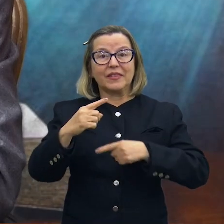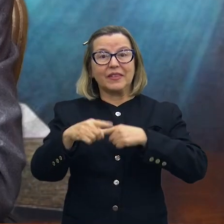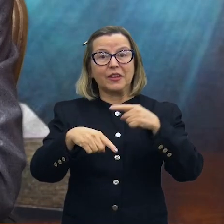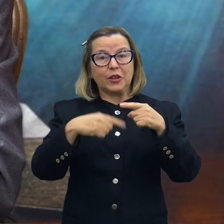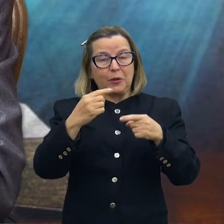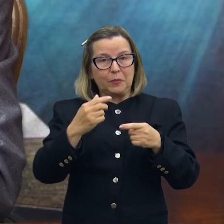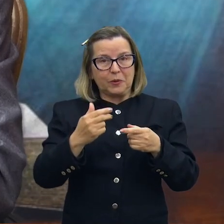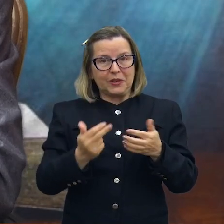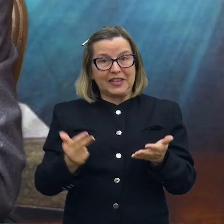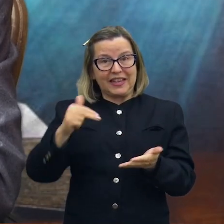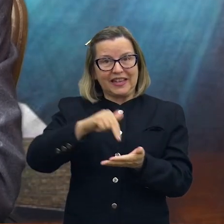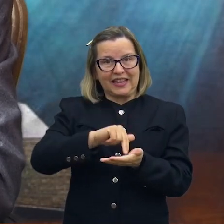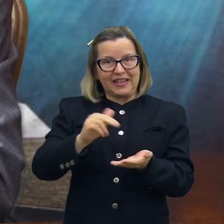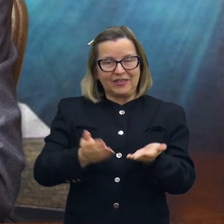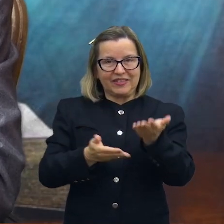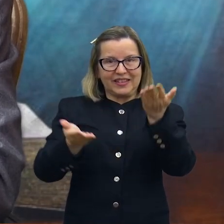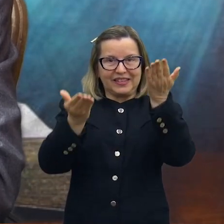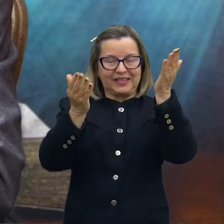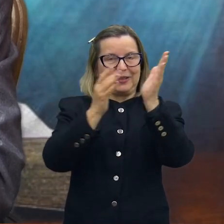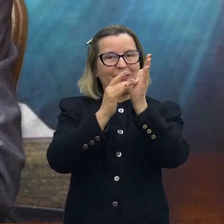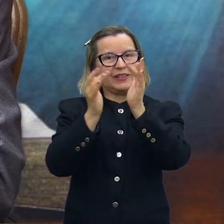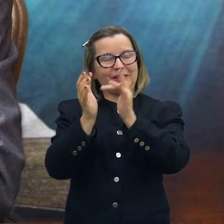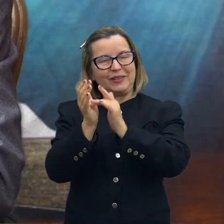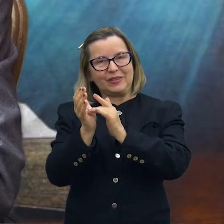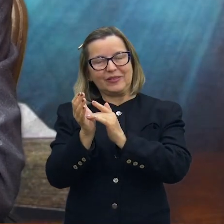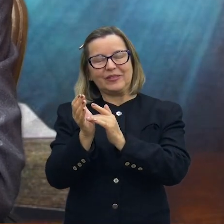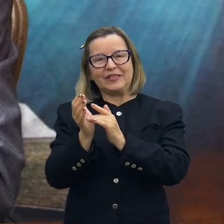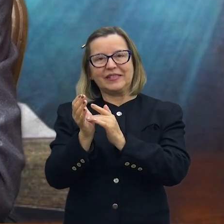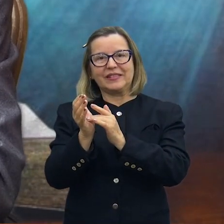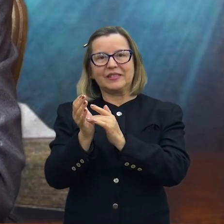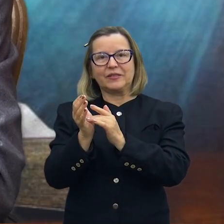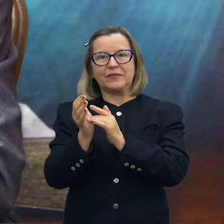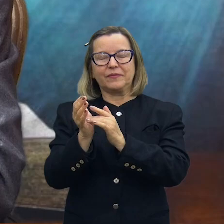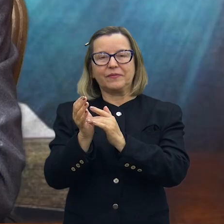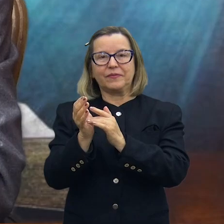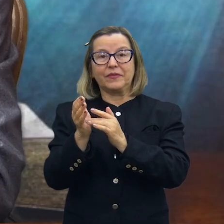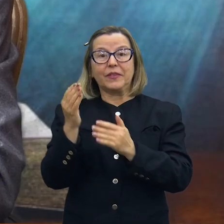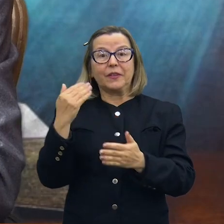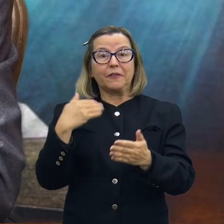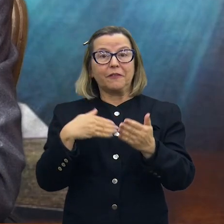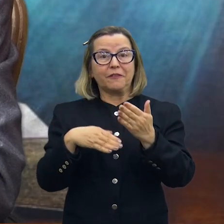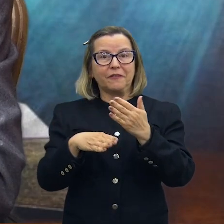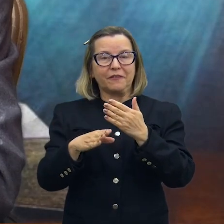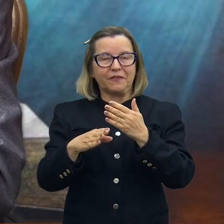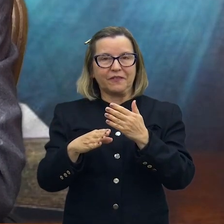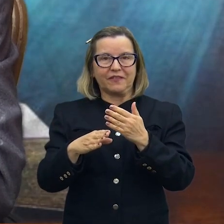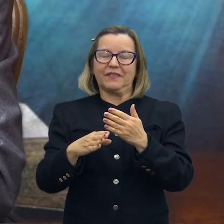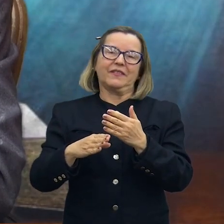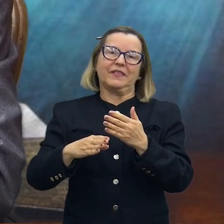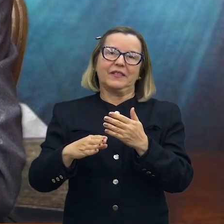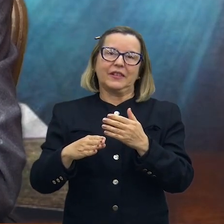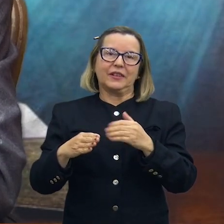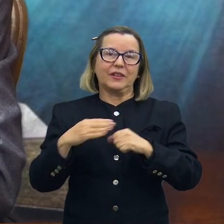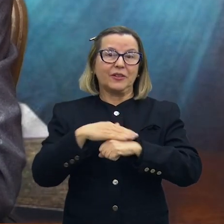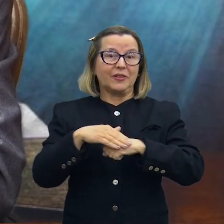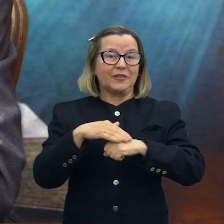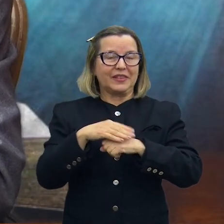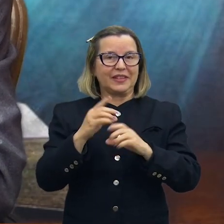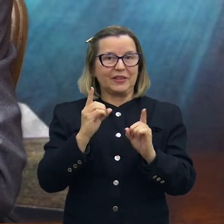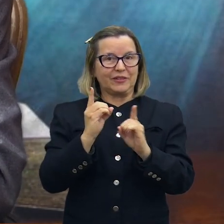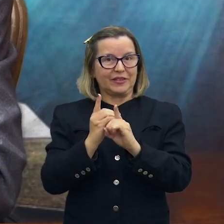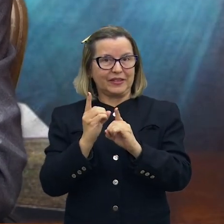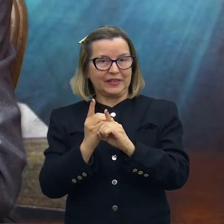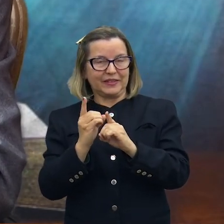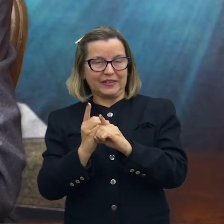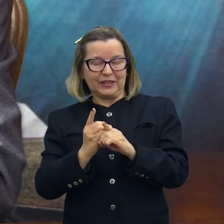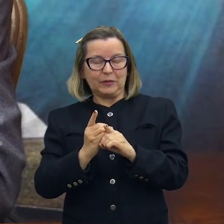depois da ressurreição de Jesus, ele foi se encontrar com seus discípulos e olha o que a palavra de Deus diz,